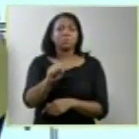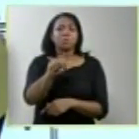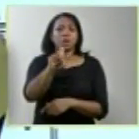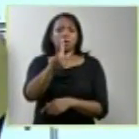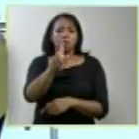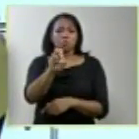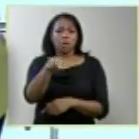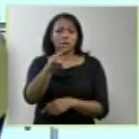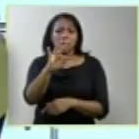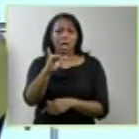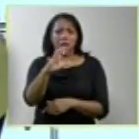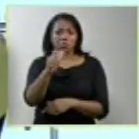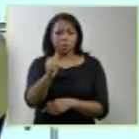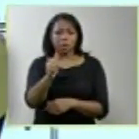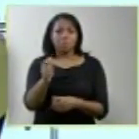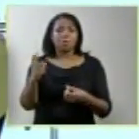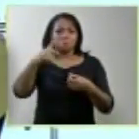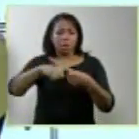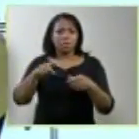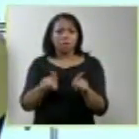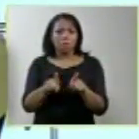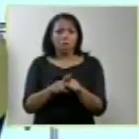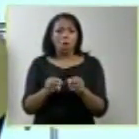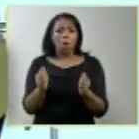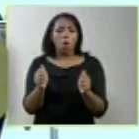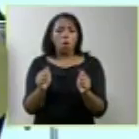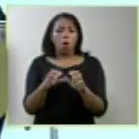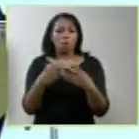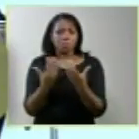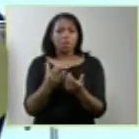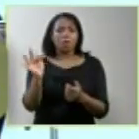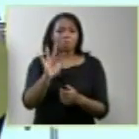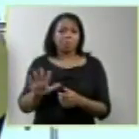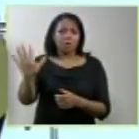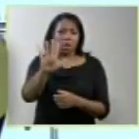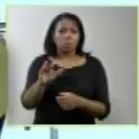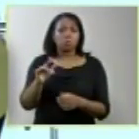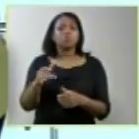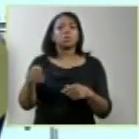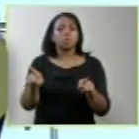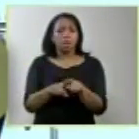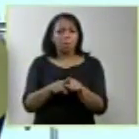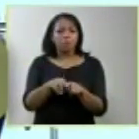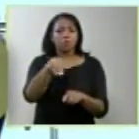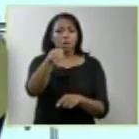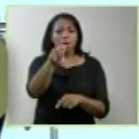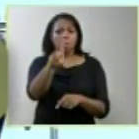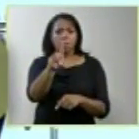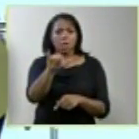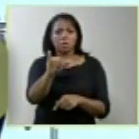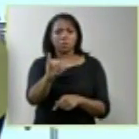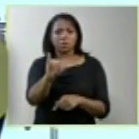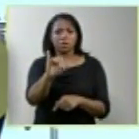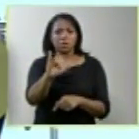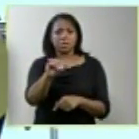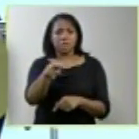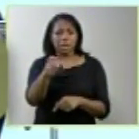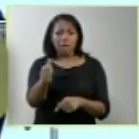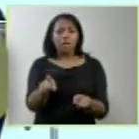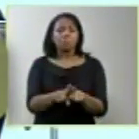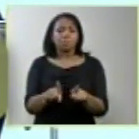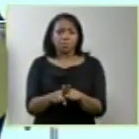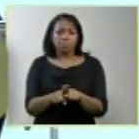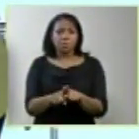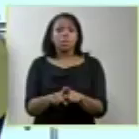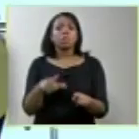obviamente, filiada à Confederação, ao Conselho Federal de Medicina, né? Que em 1983,